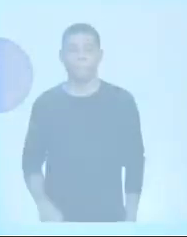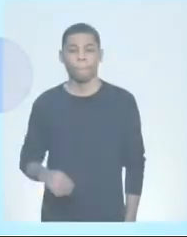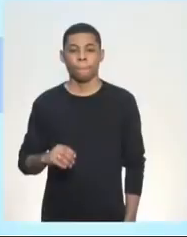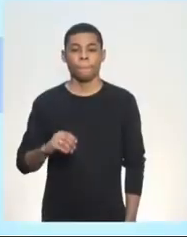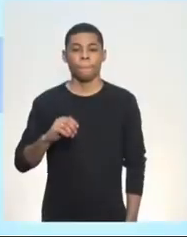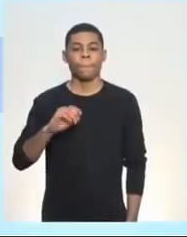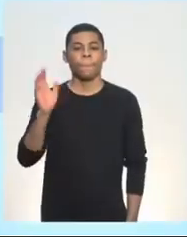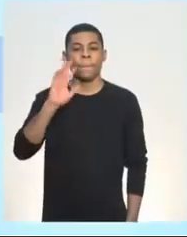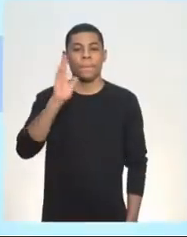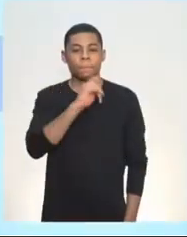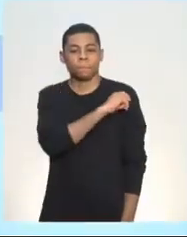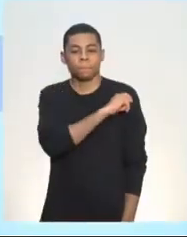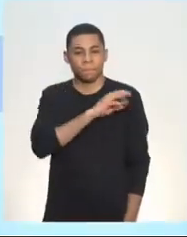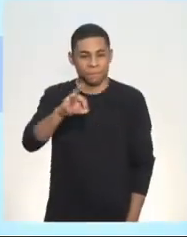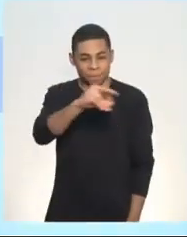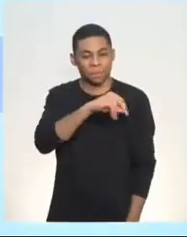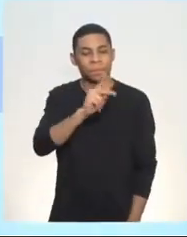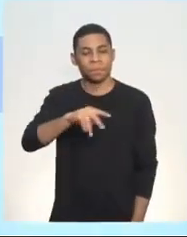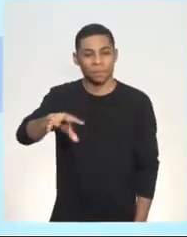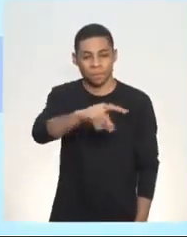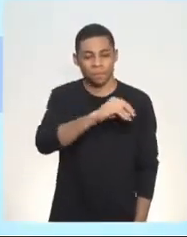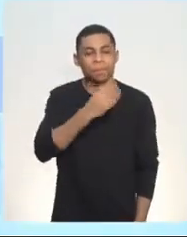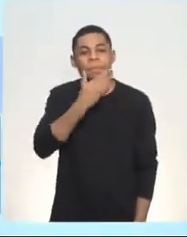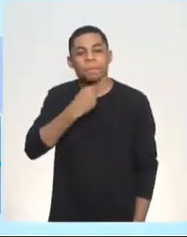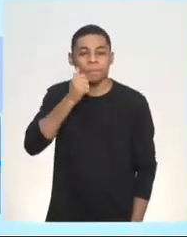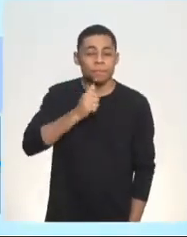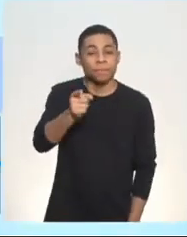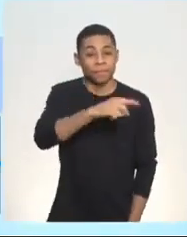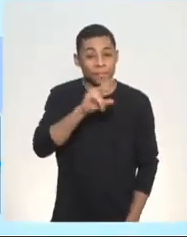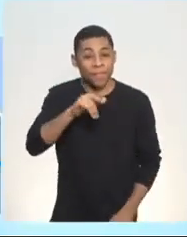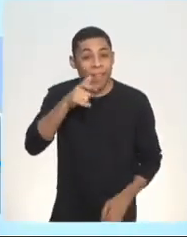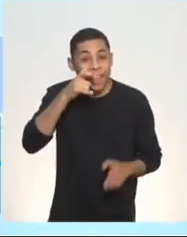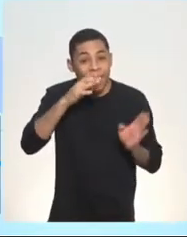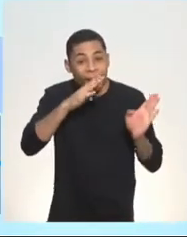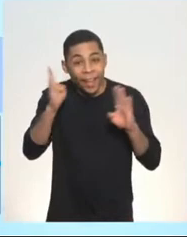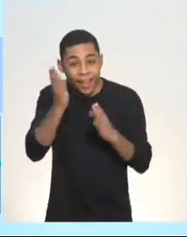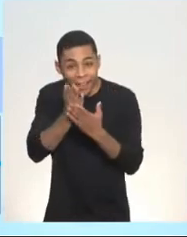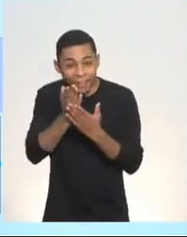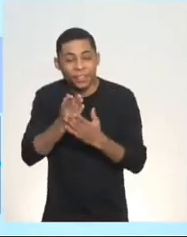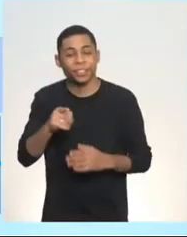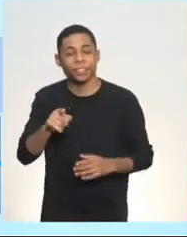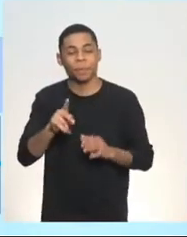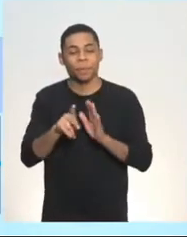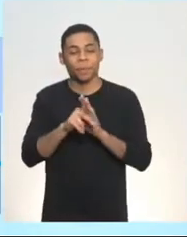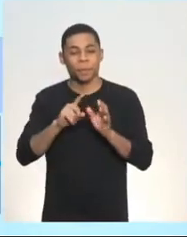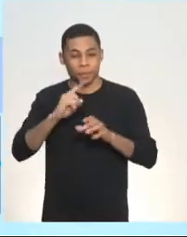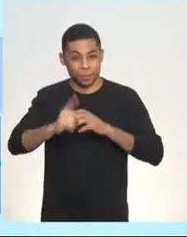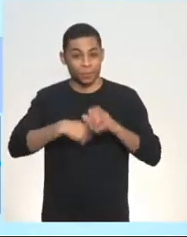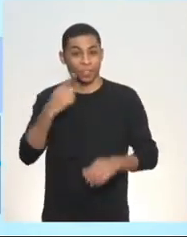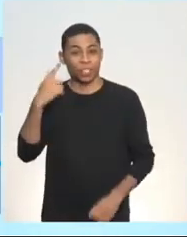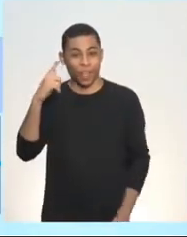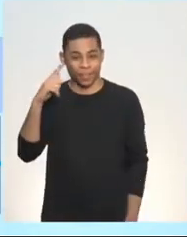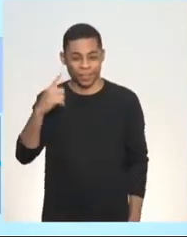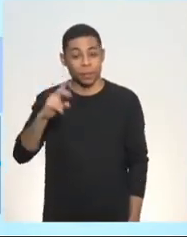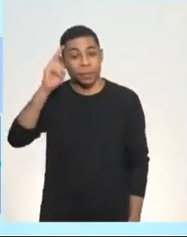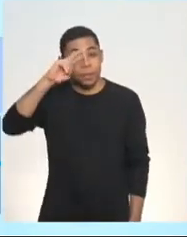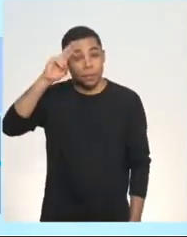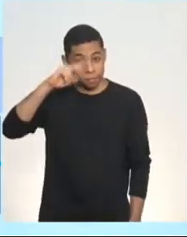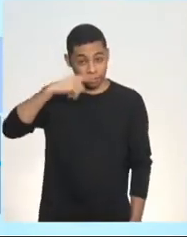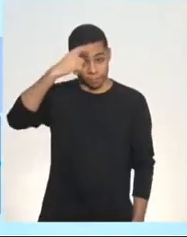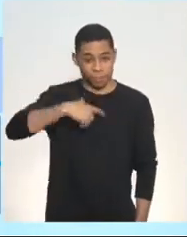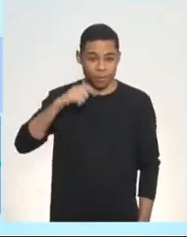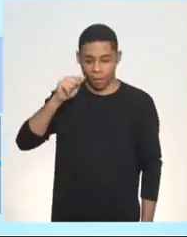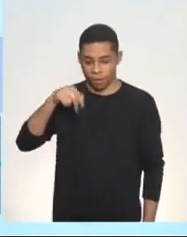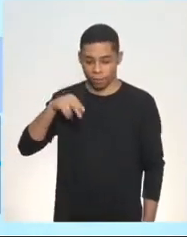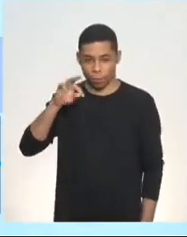Olá, alunos, professores e a todos que irão acompanhar mais essa aula de Geografia. Lembrando que eu sou o professor Antônio Russo,